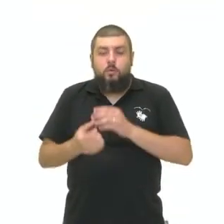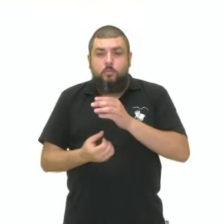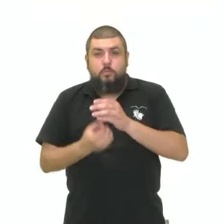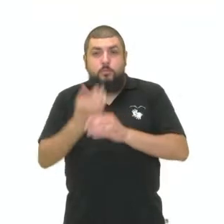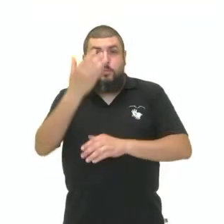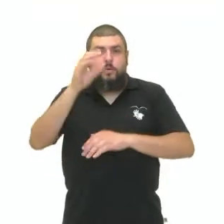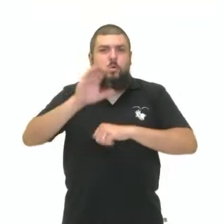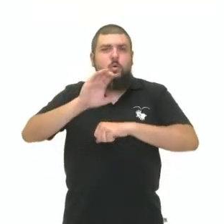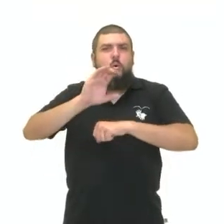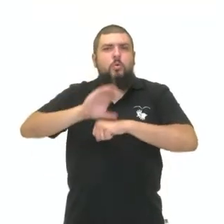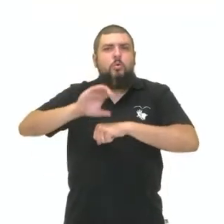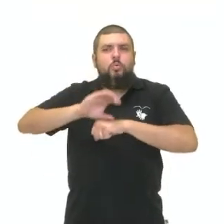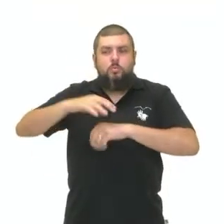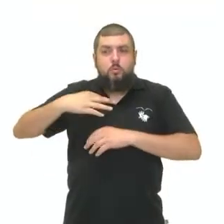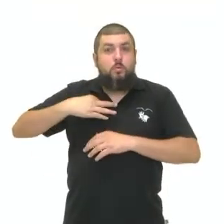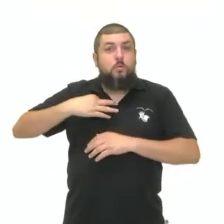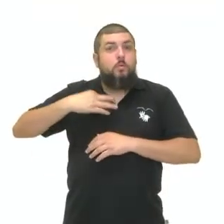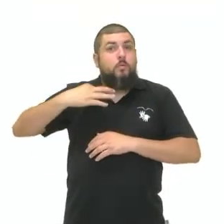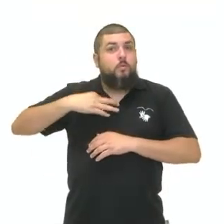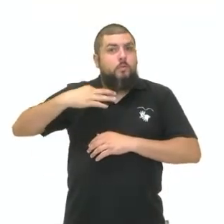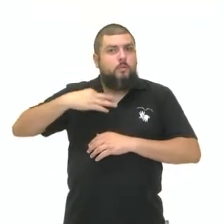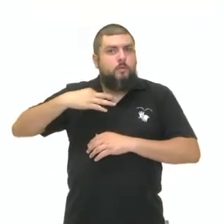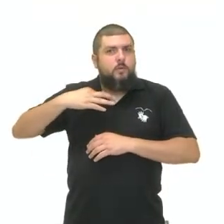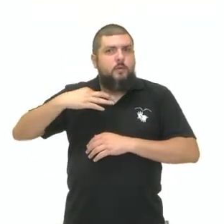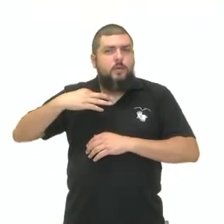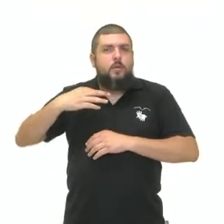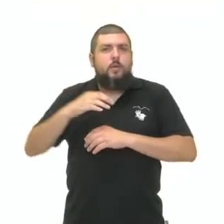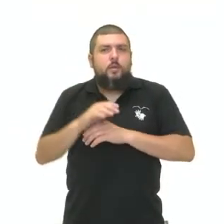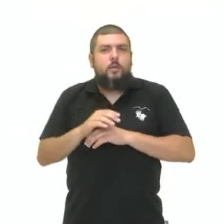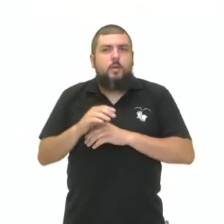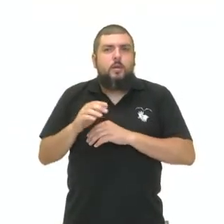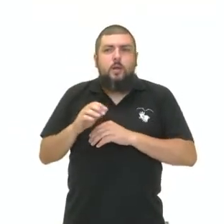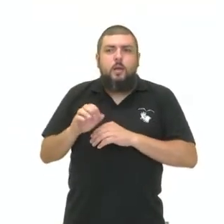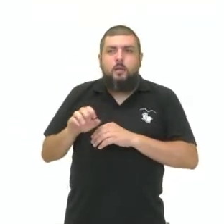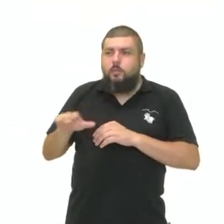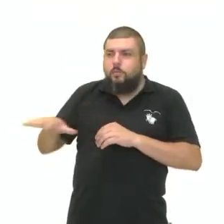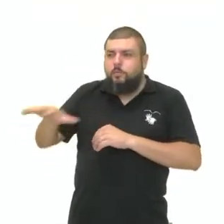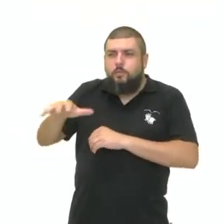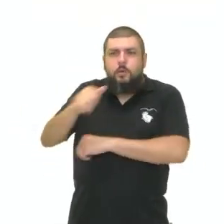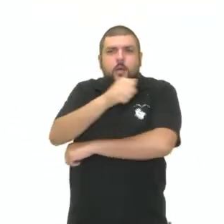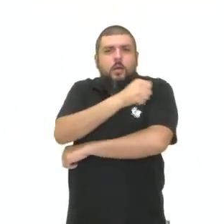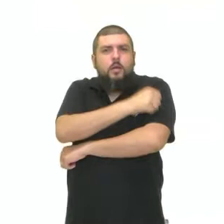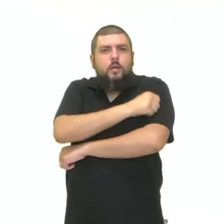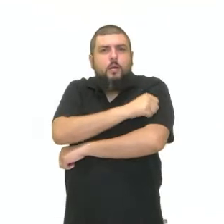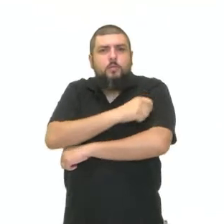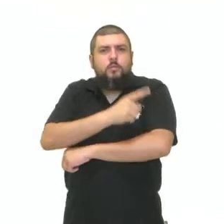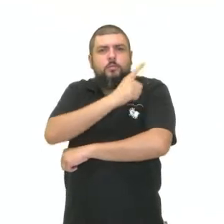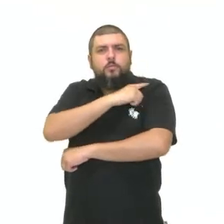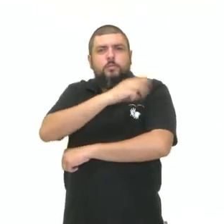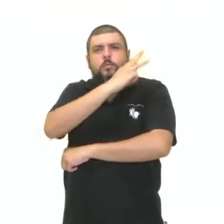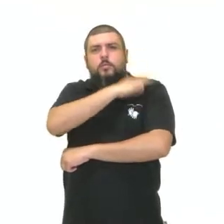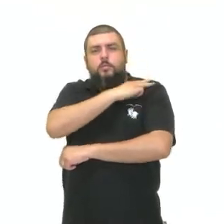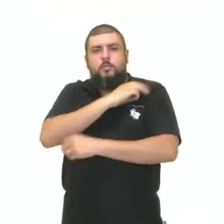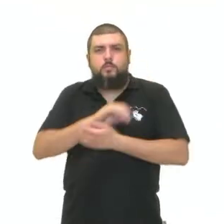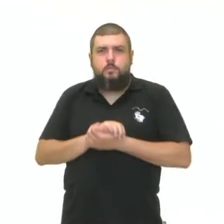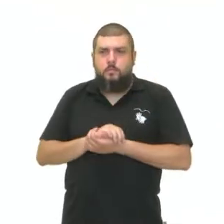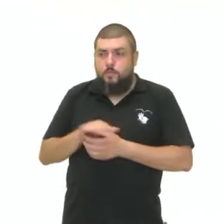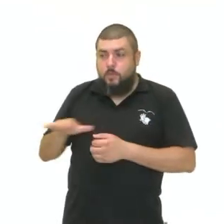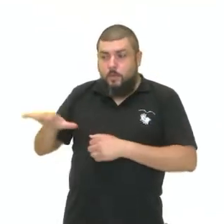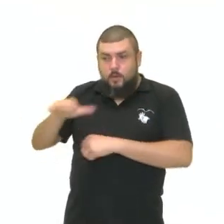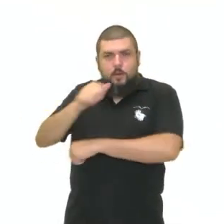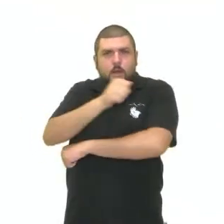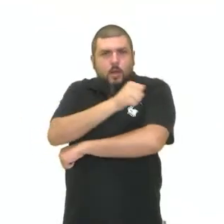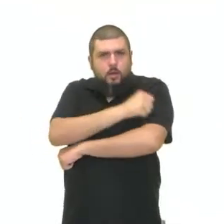semanal voluntário no contraturno para alunos do ensino médio. Os próprios estudantes buscam as notícias de